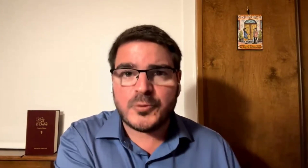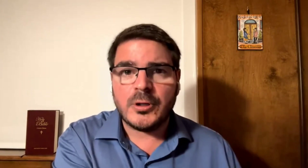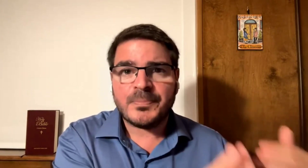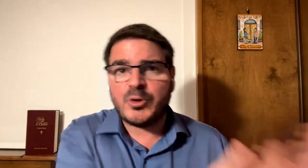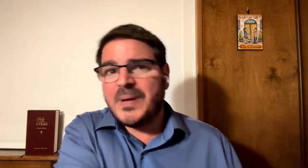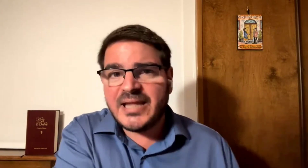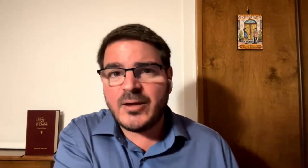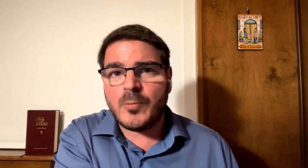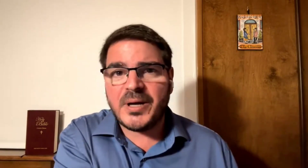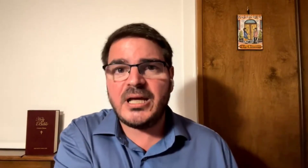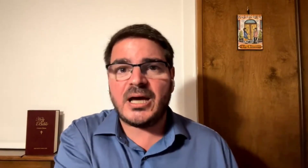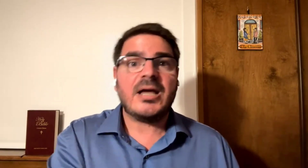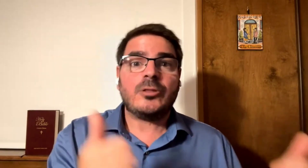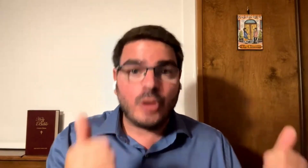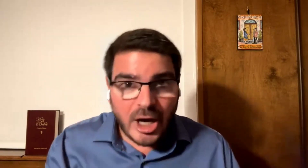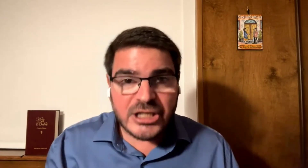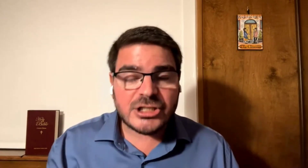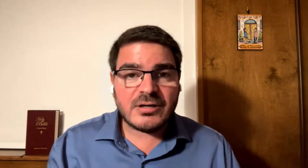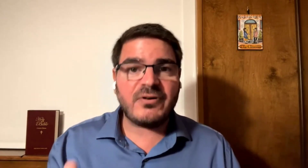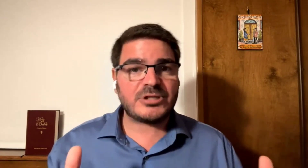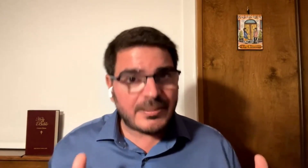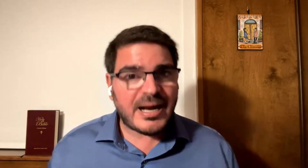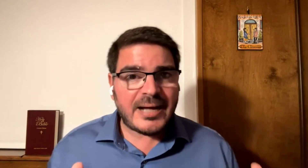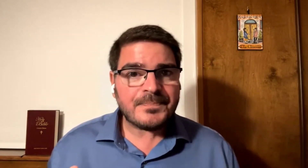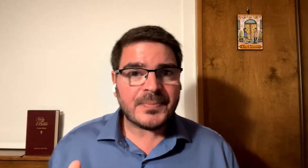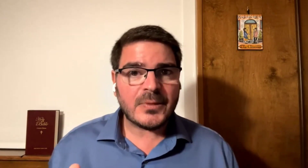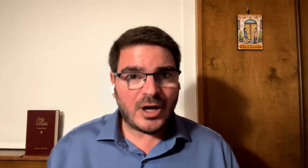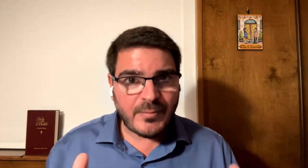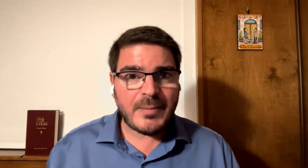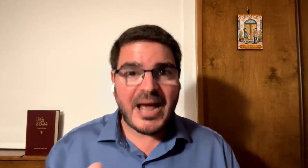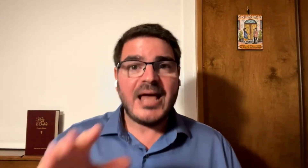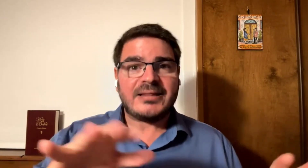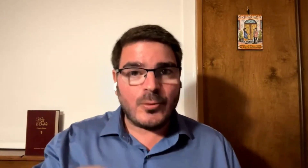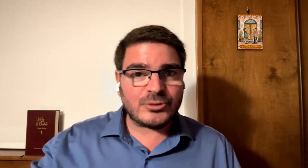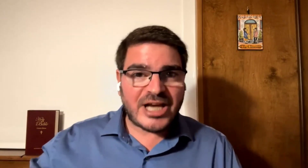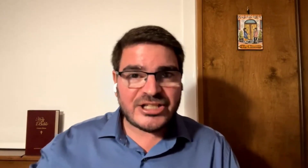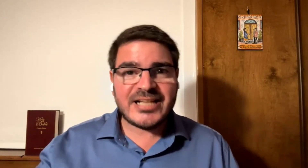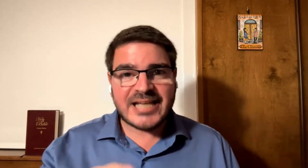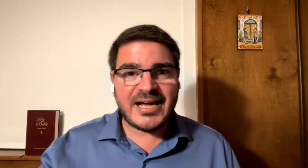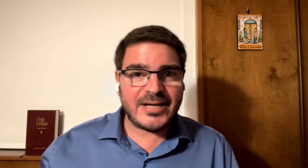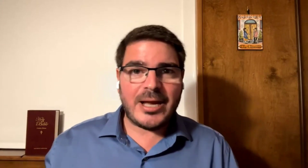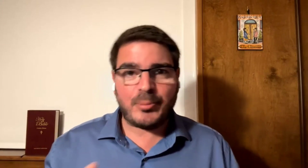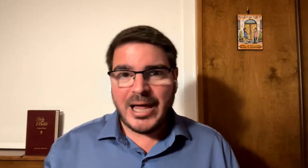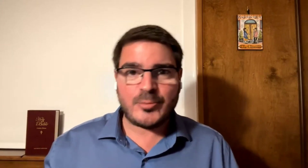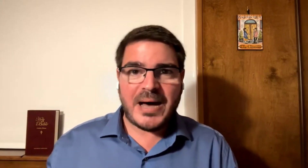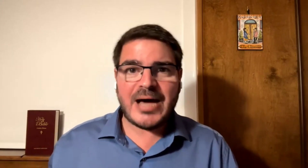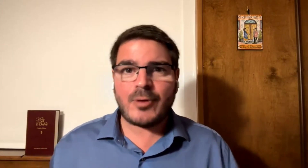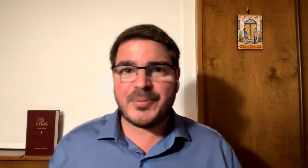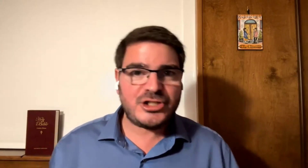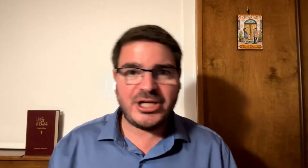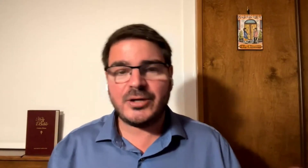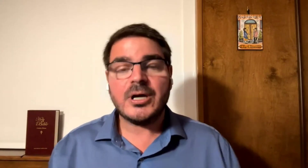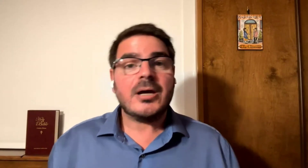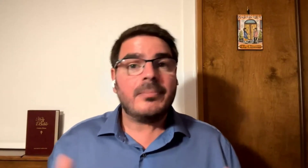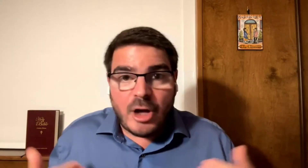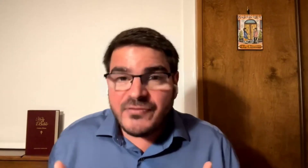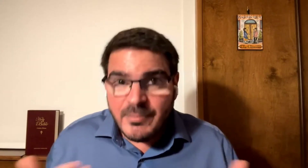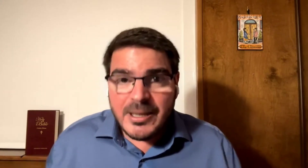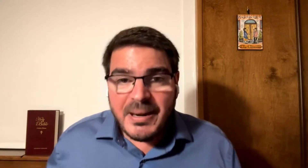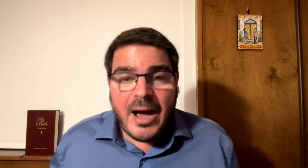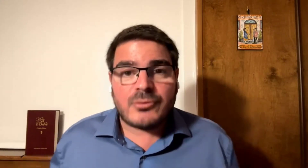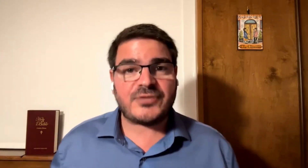e corrupto do PT e companhia. Nós vamos lembrar. Tem uns aí já ensaiando, né? Pular do barco